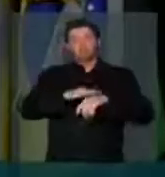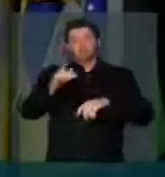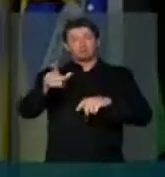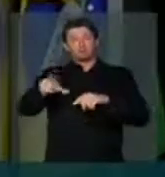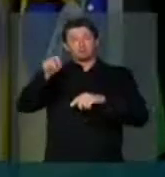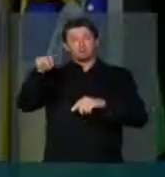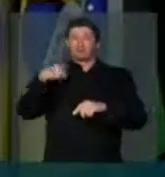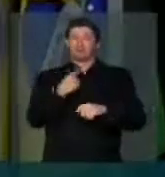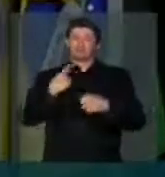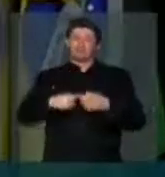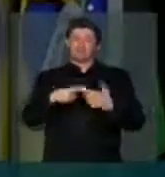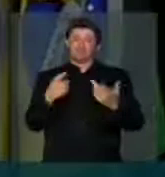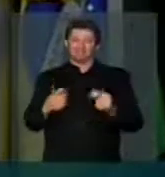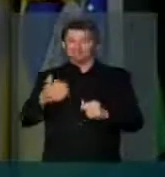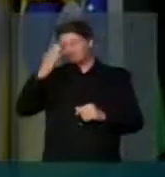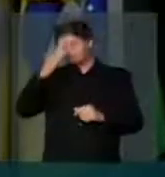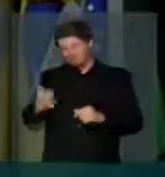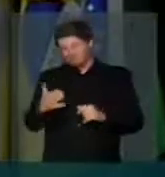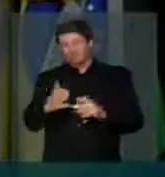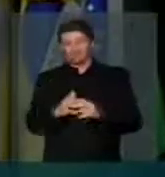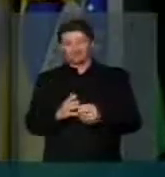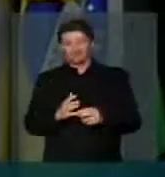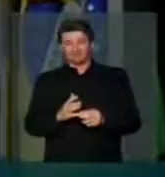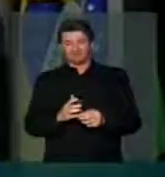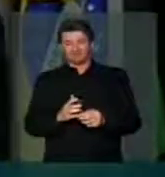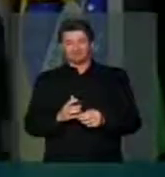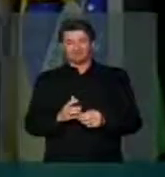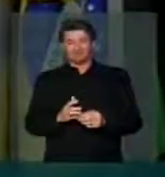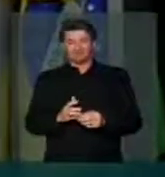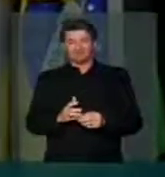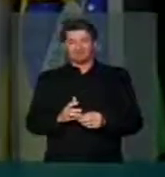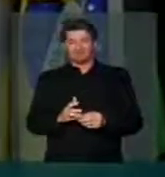escolhe nossa cidade, nosso estado. Muito obrigado, senhora Mara.